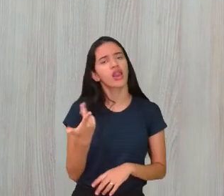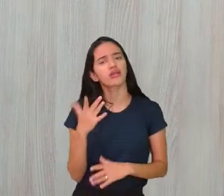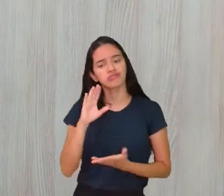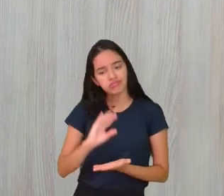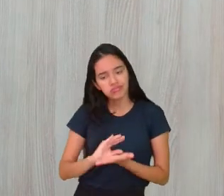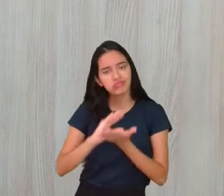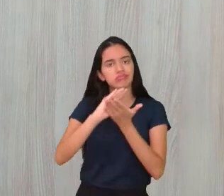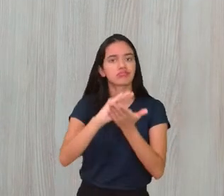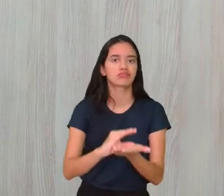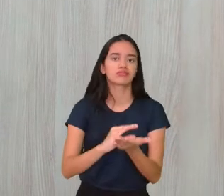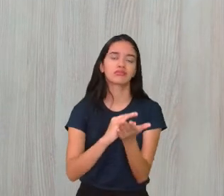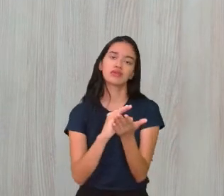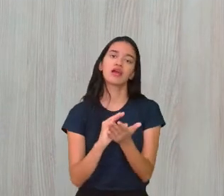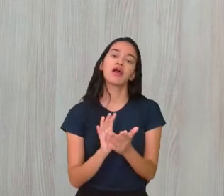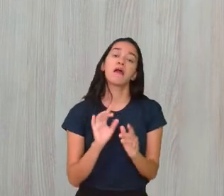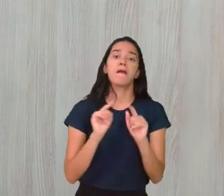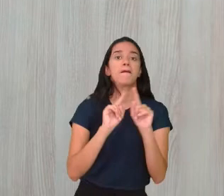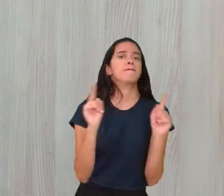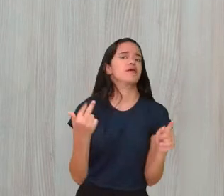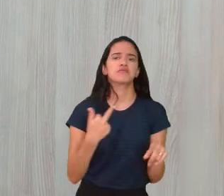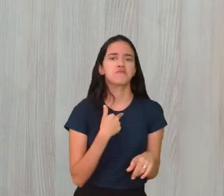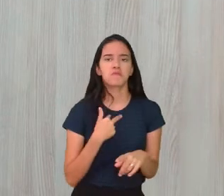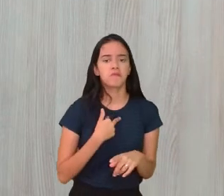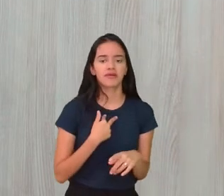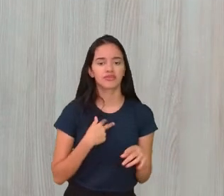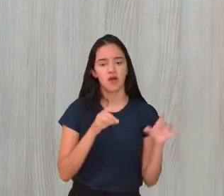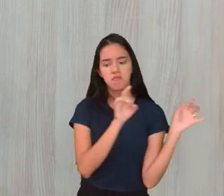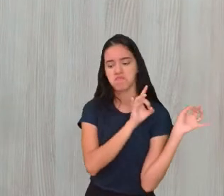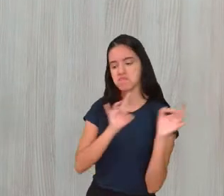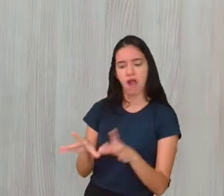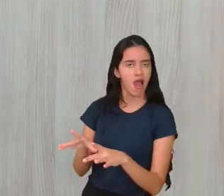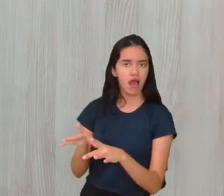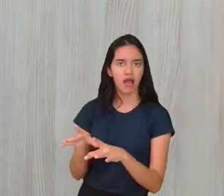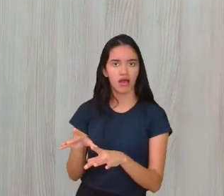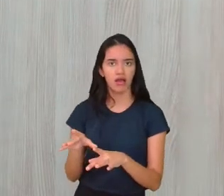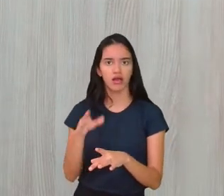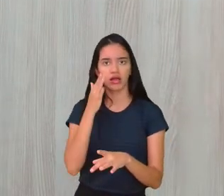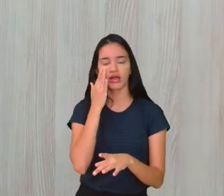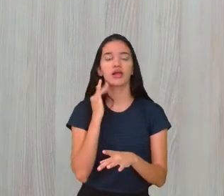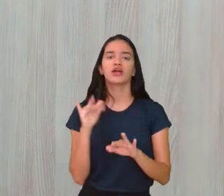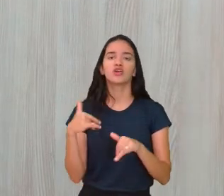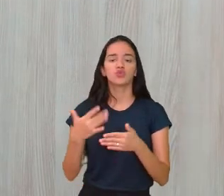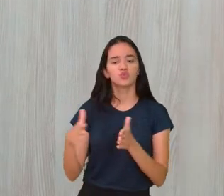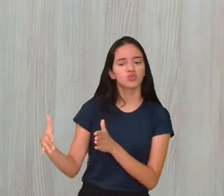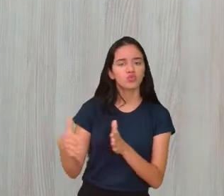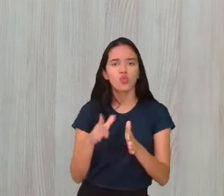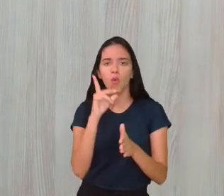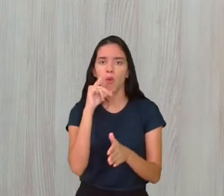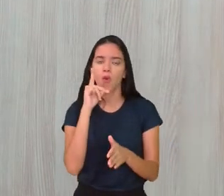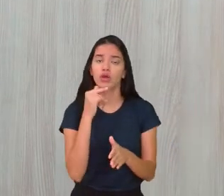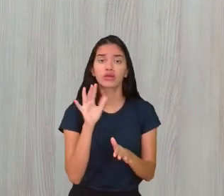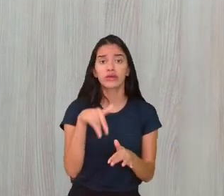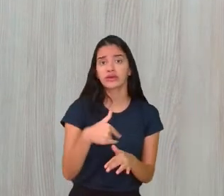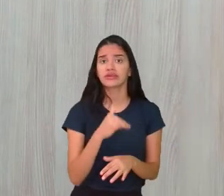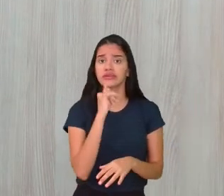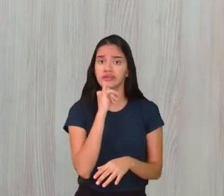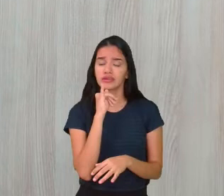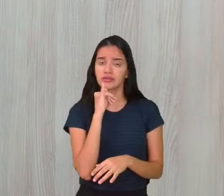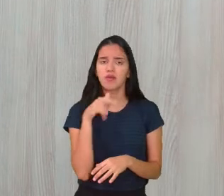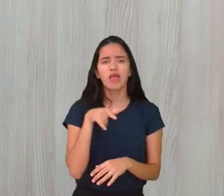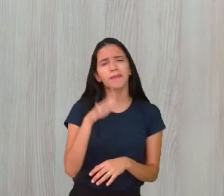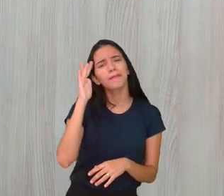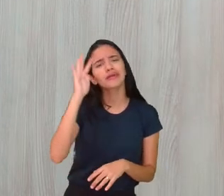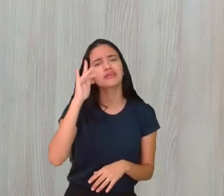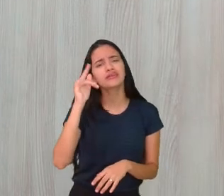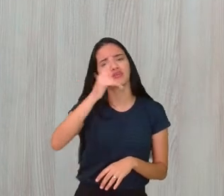investimento, não é? Mas eu não posso simplesmente jogar os dejetos no rio. Quantos, por exemplo, aqui, imagine